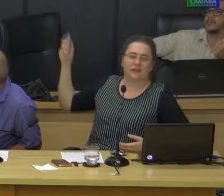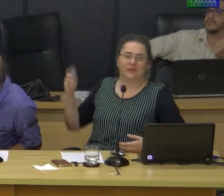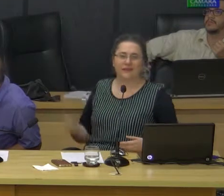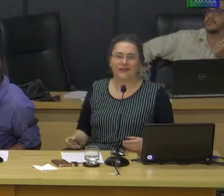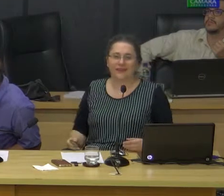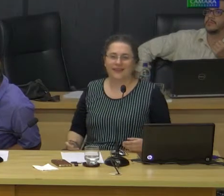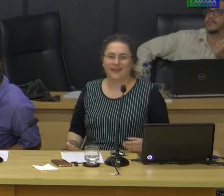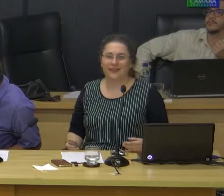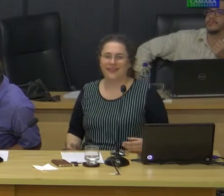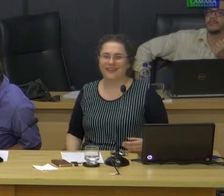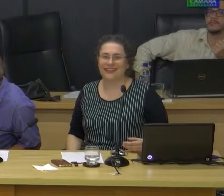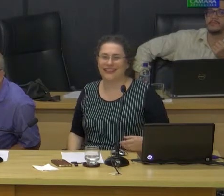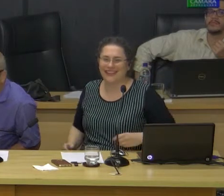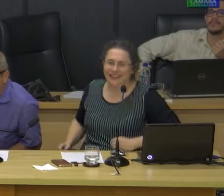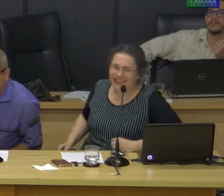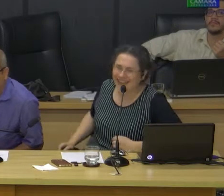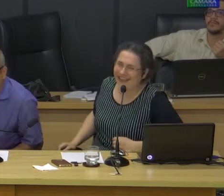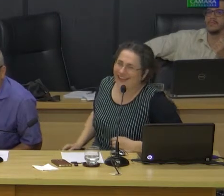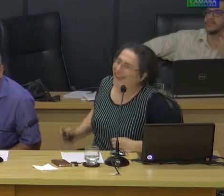só.